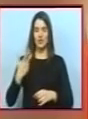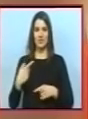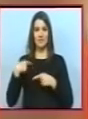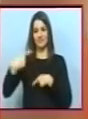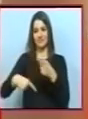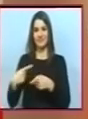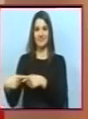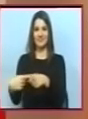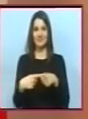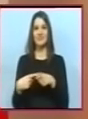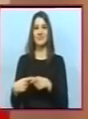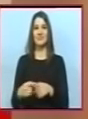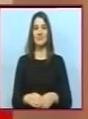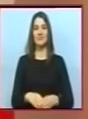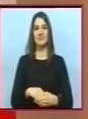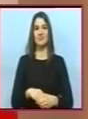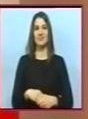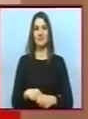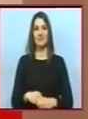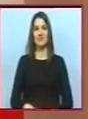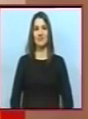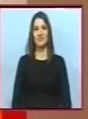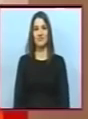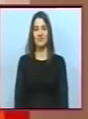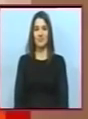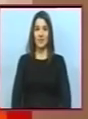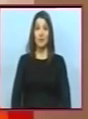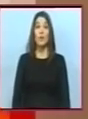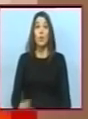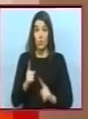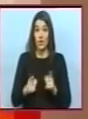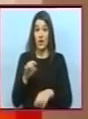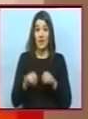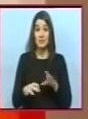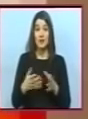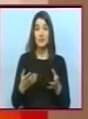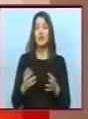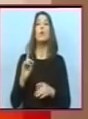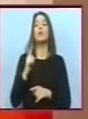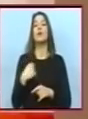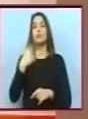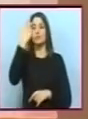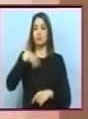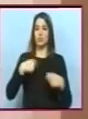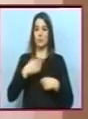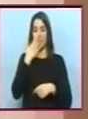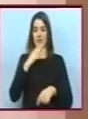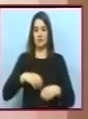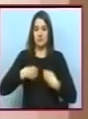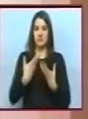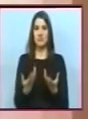partilhas? Será que vem à superfície aquilo que nós somos? Na verdade,